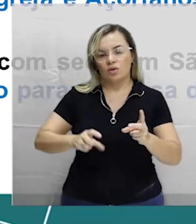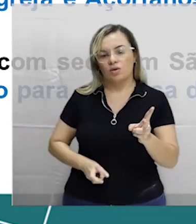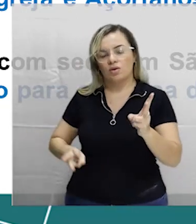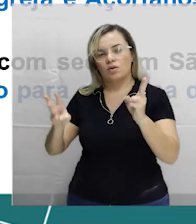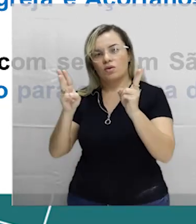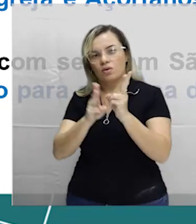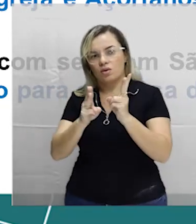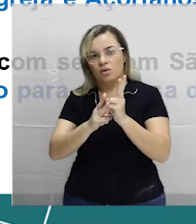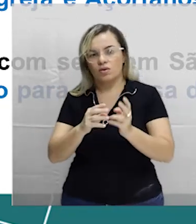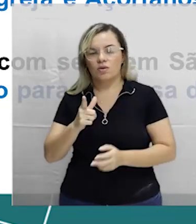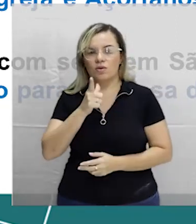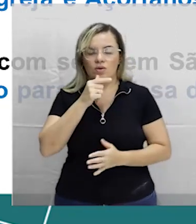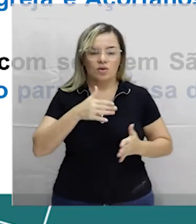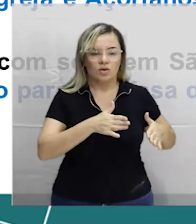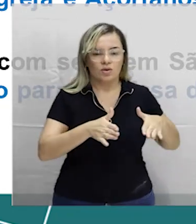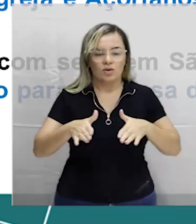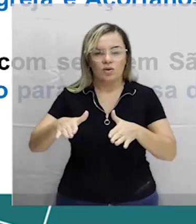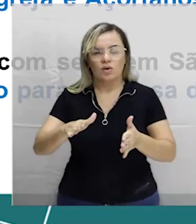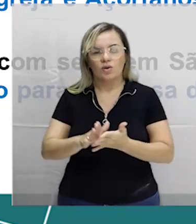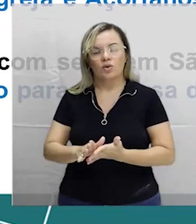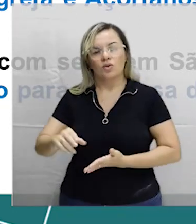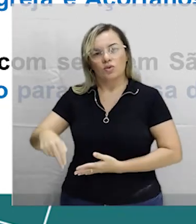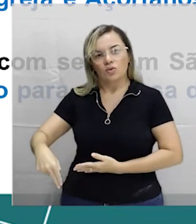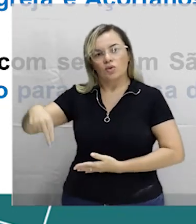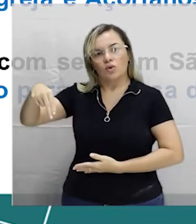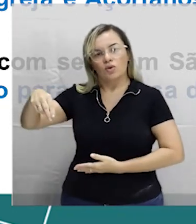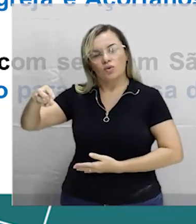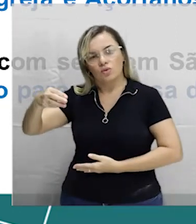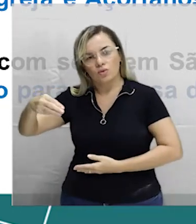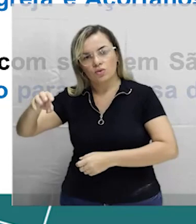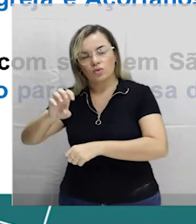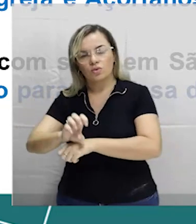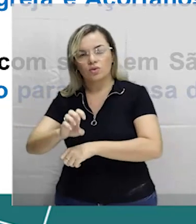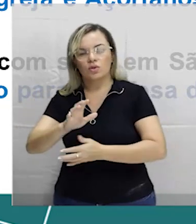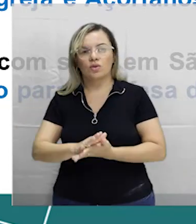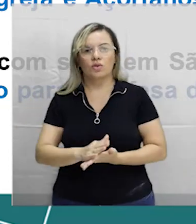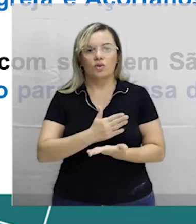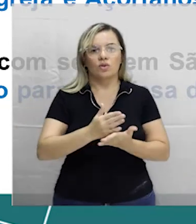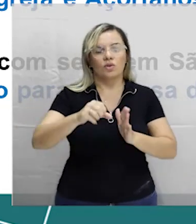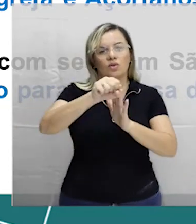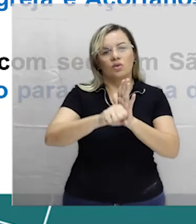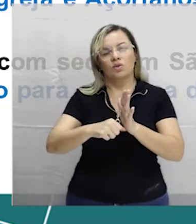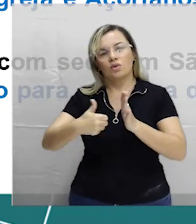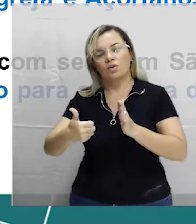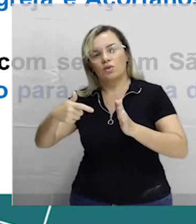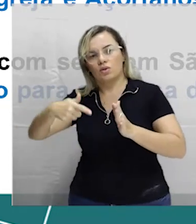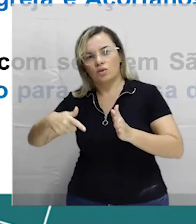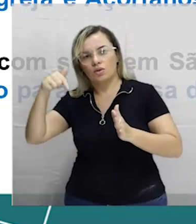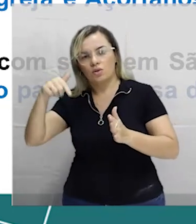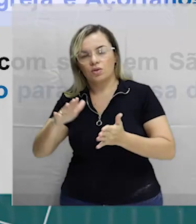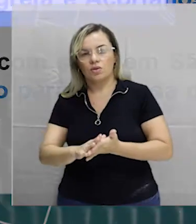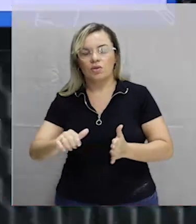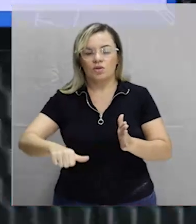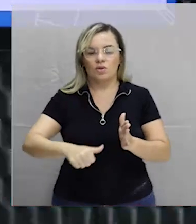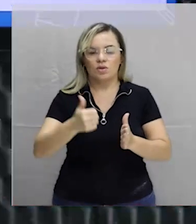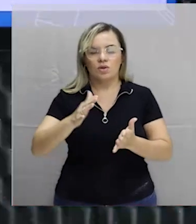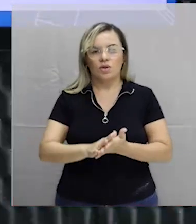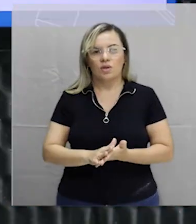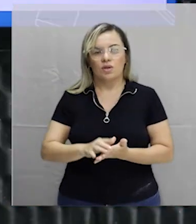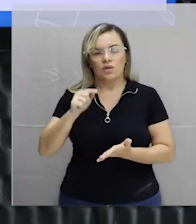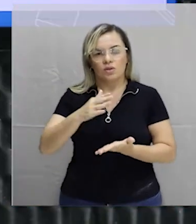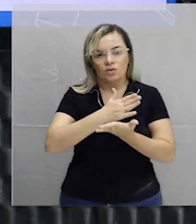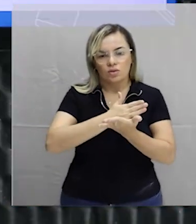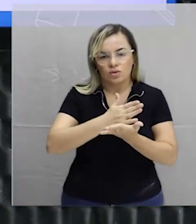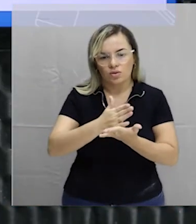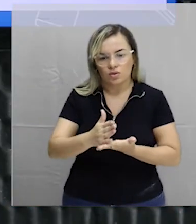litorânea, que vai ocupar essa parte norte do Maranhão, no início do século XVII, a nossa primeira frente de colonização.